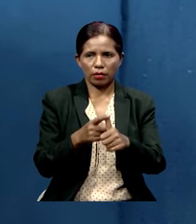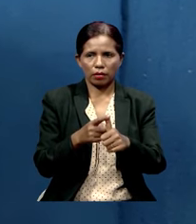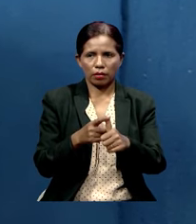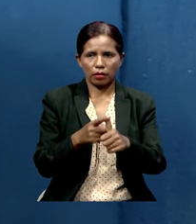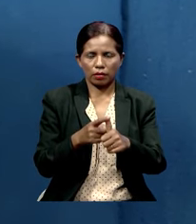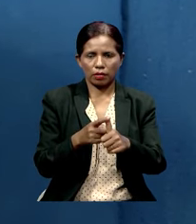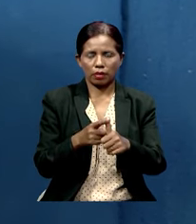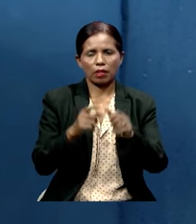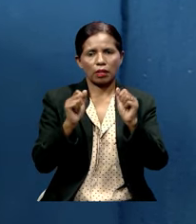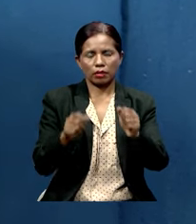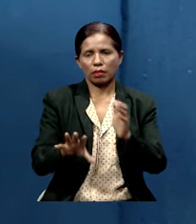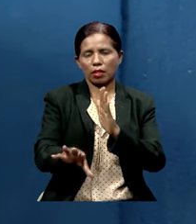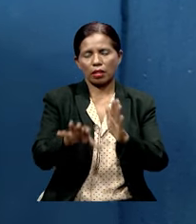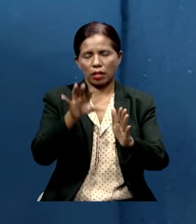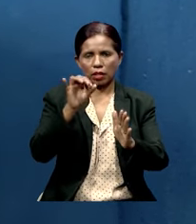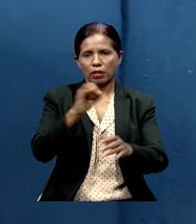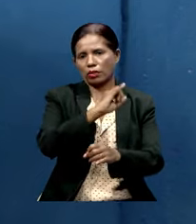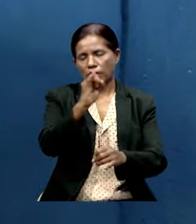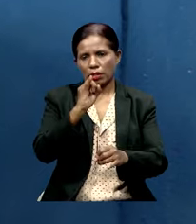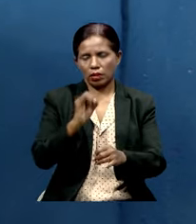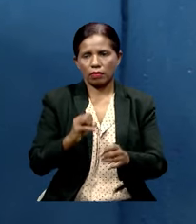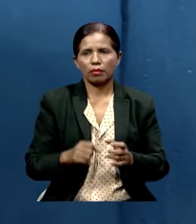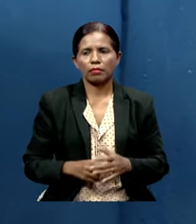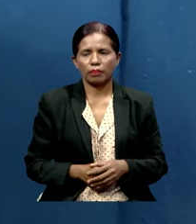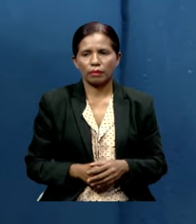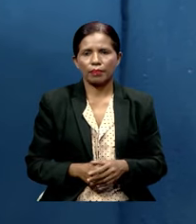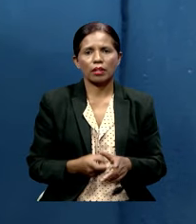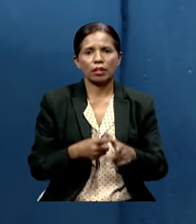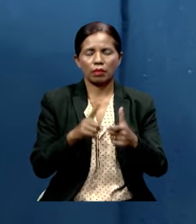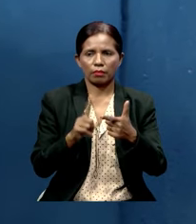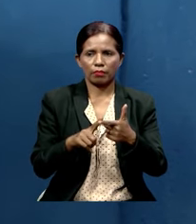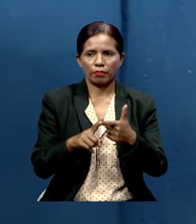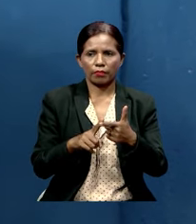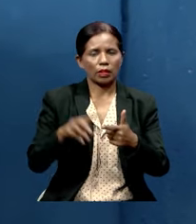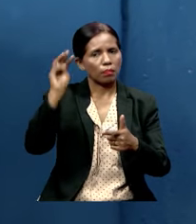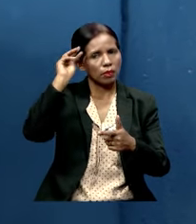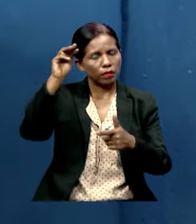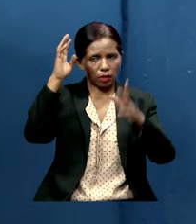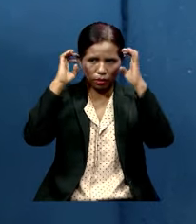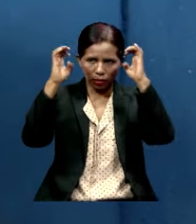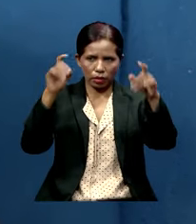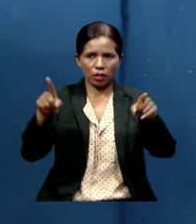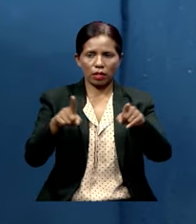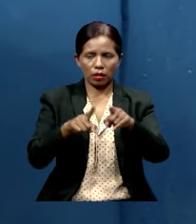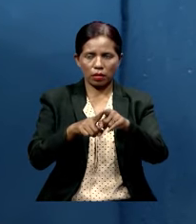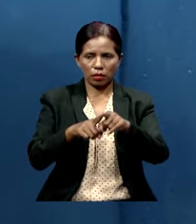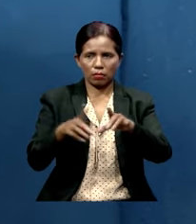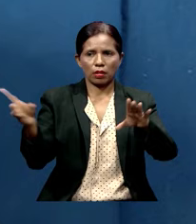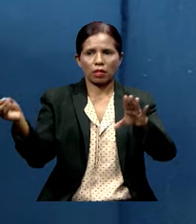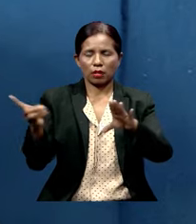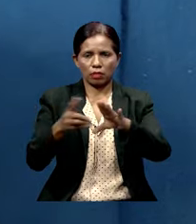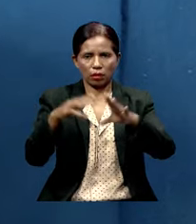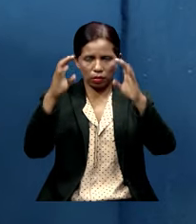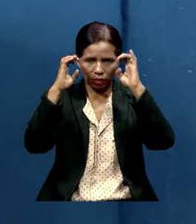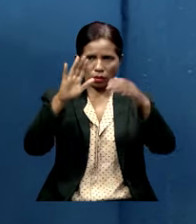alvo primeiro a torreta de investigação clear. Terceiro, Ministério da Educação, no dar nem para diploma educativo